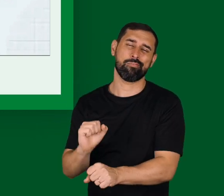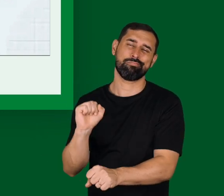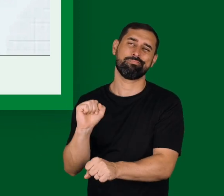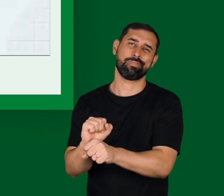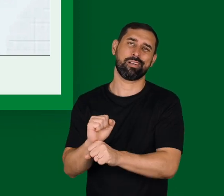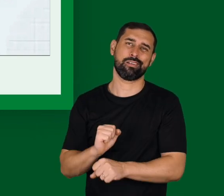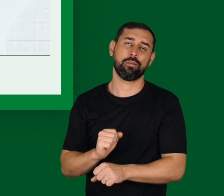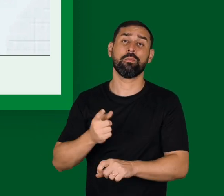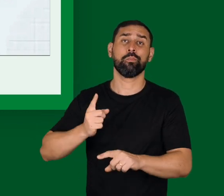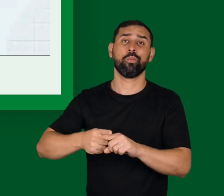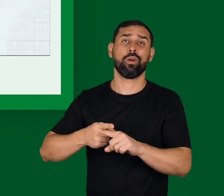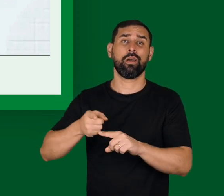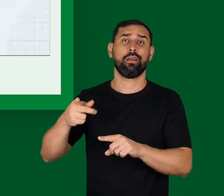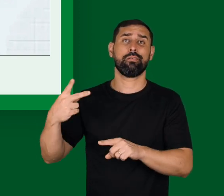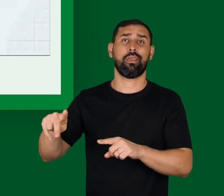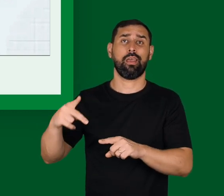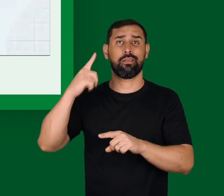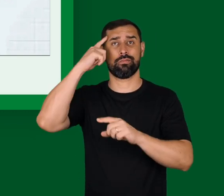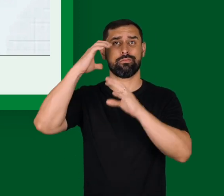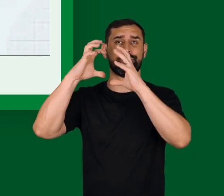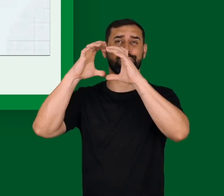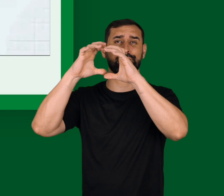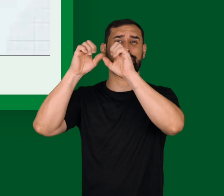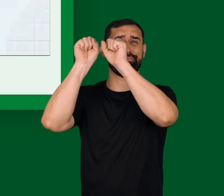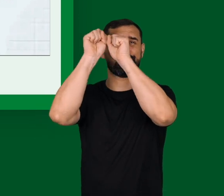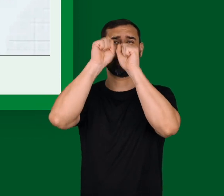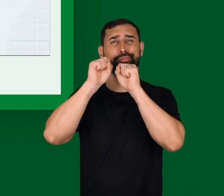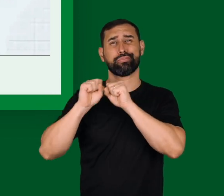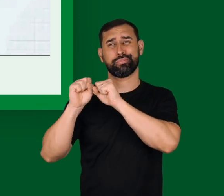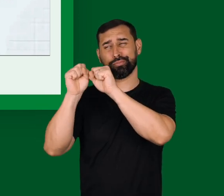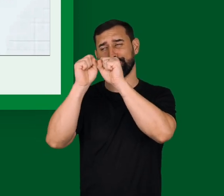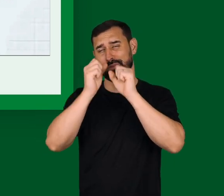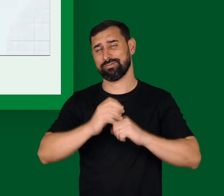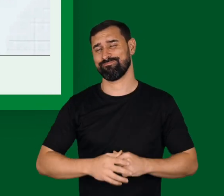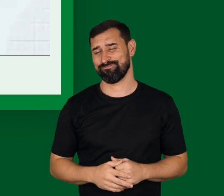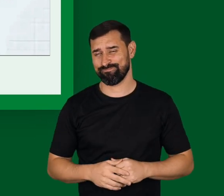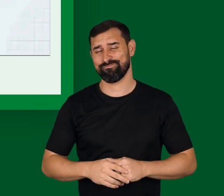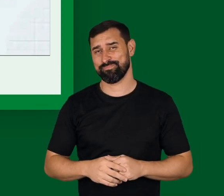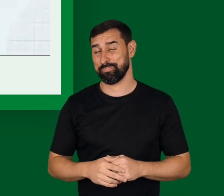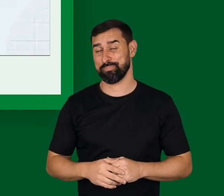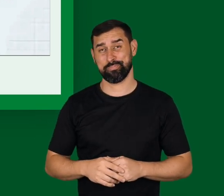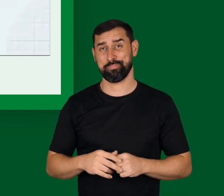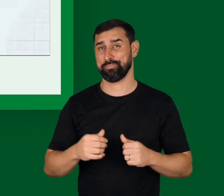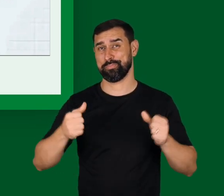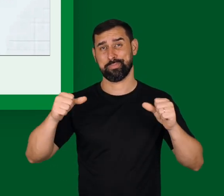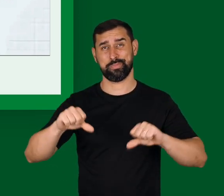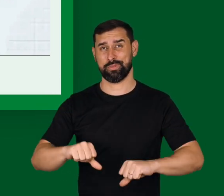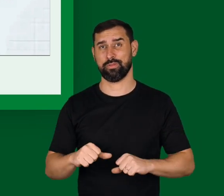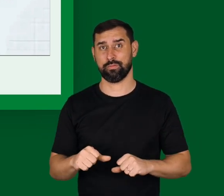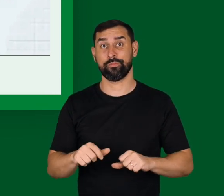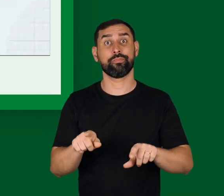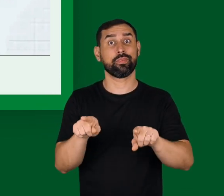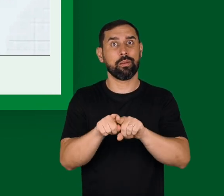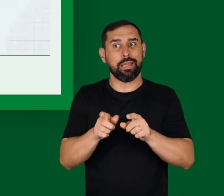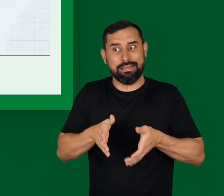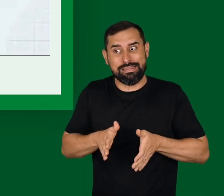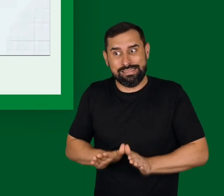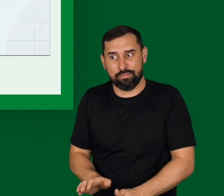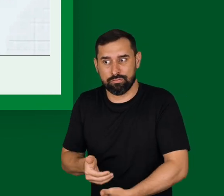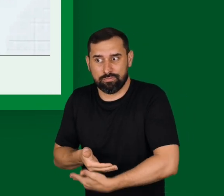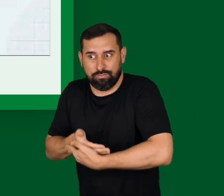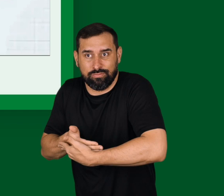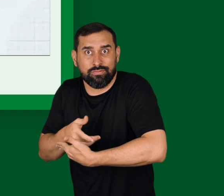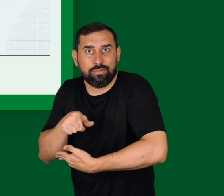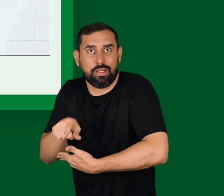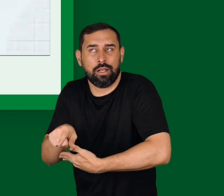sequela neurológica grave nessas crianças é muito maior. No período neonatal, também existem as condições que são